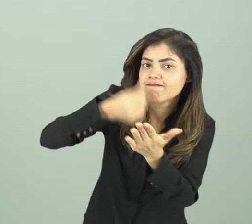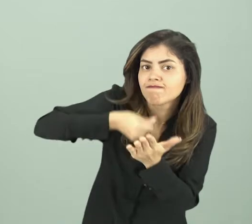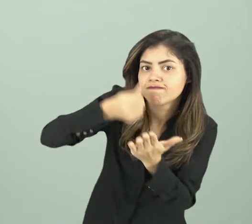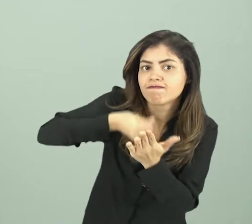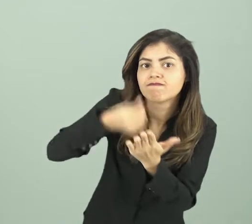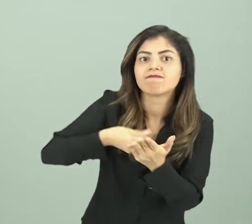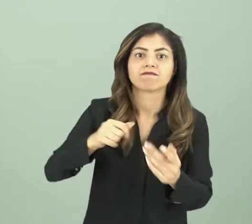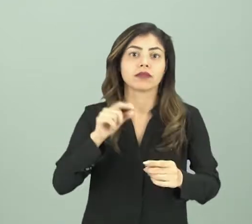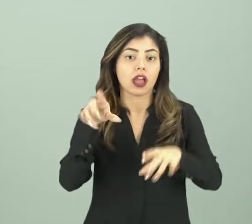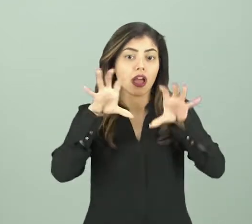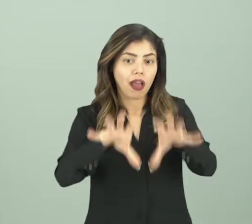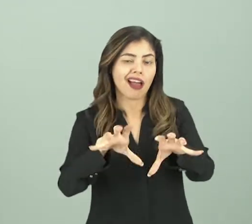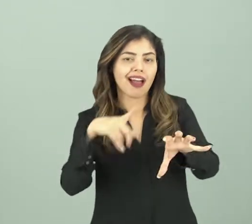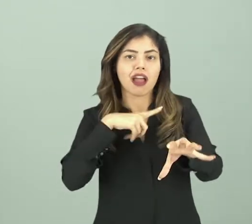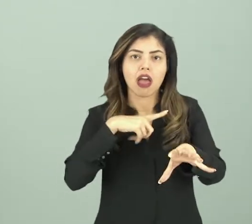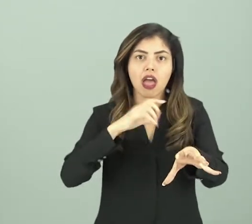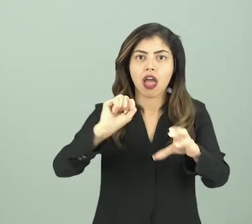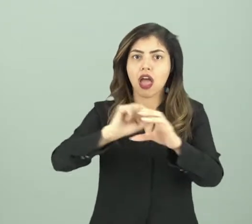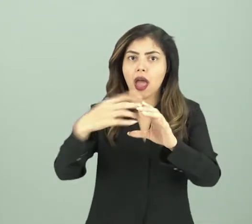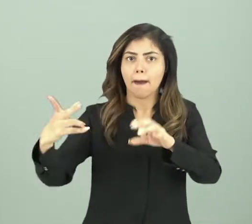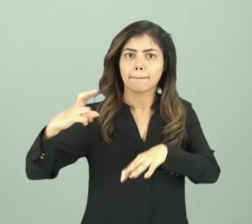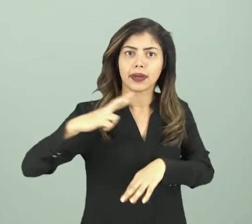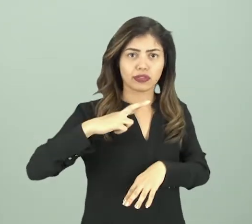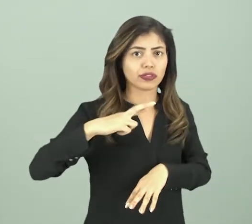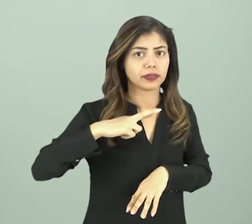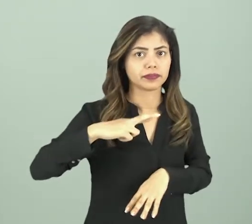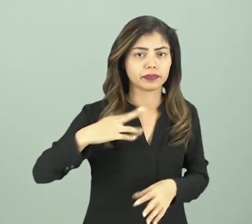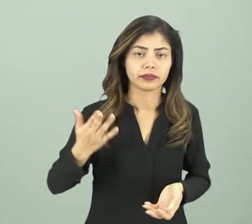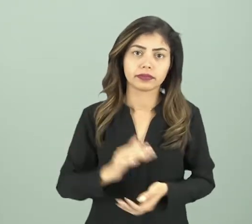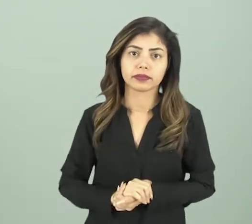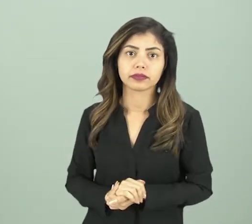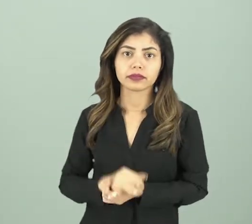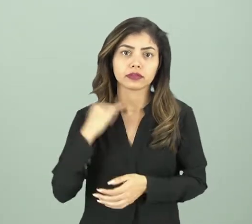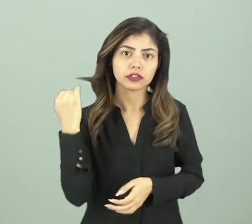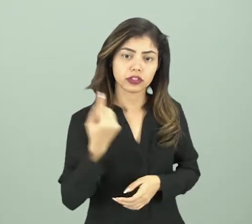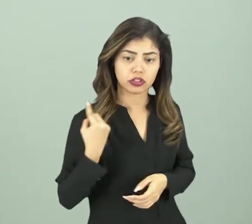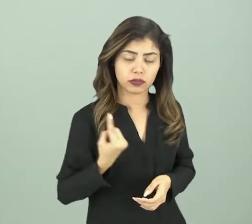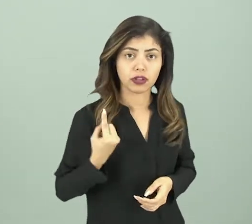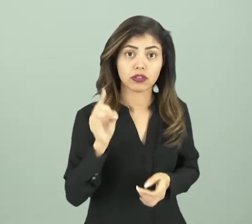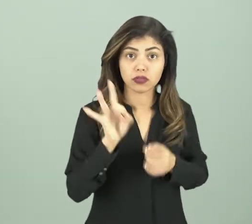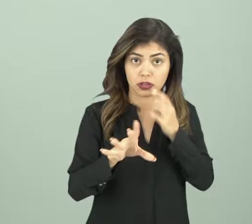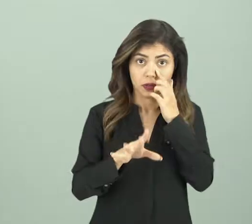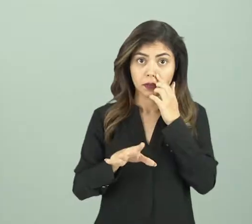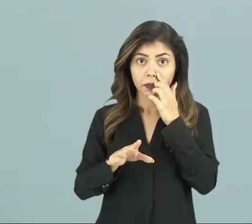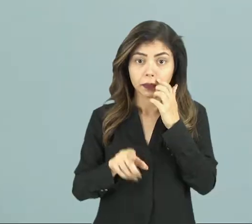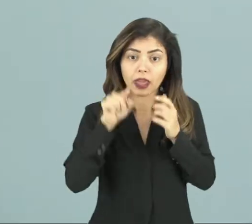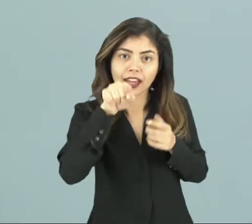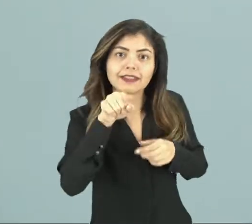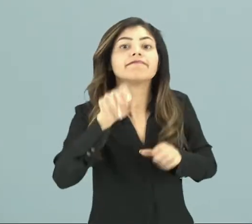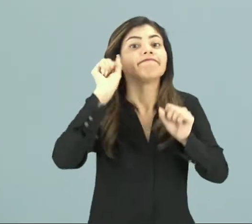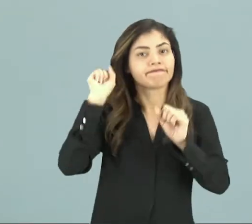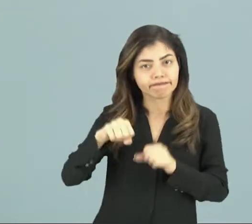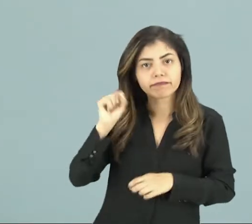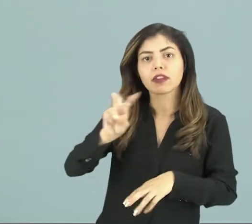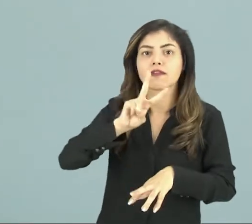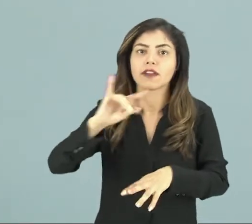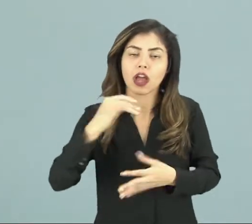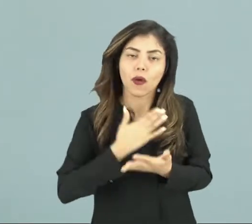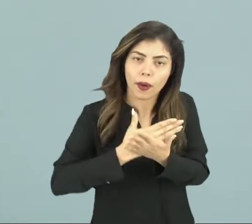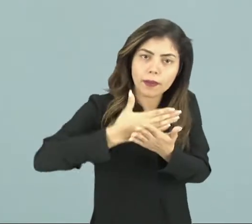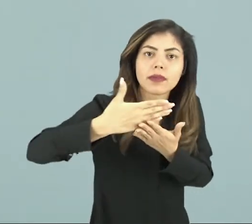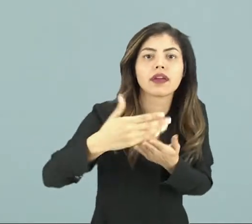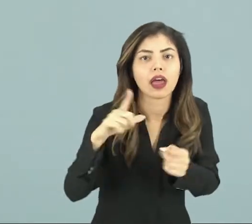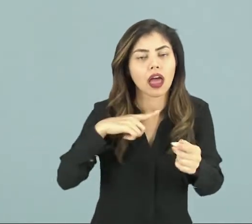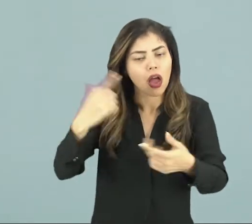essa situação a casos particulares, a casos individualizados. Aí é que a gente vai começar